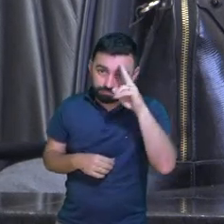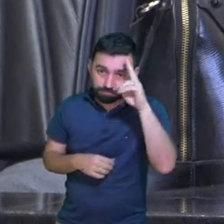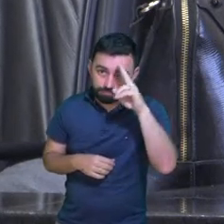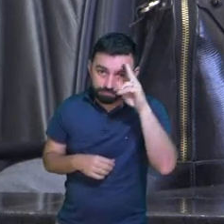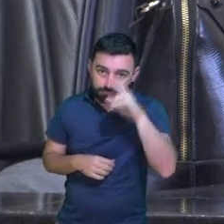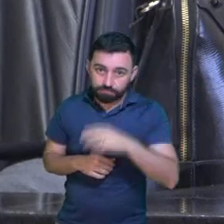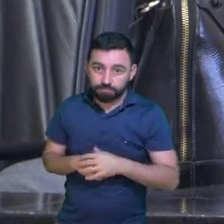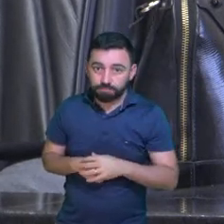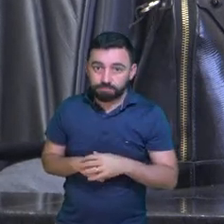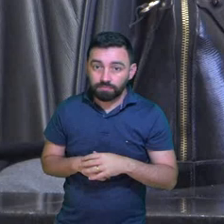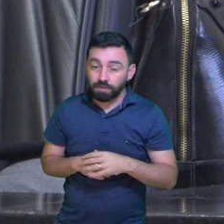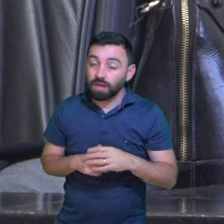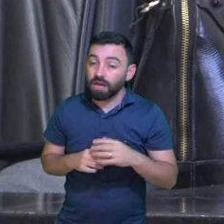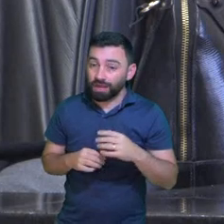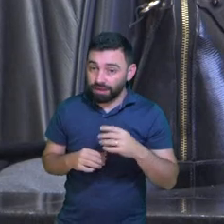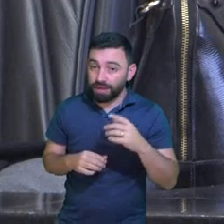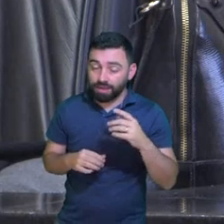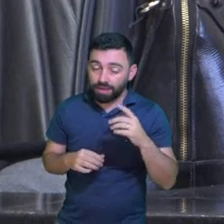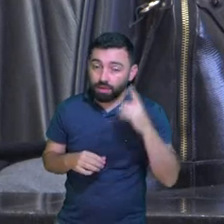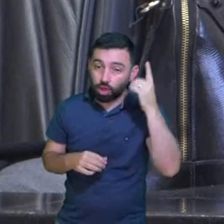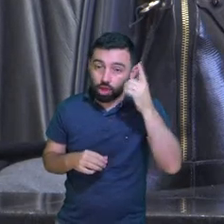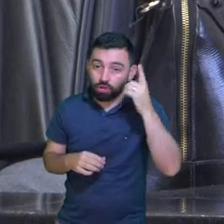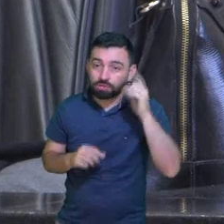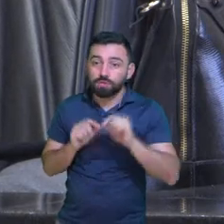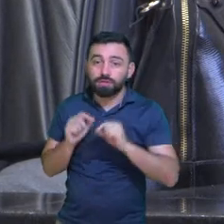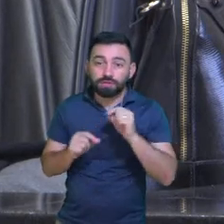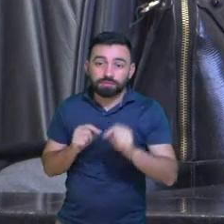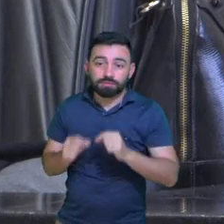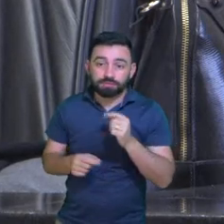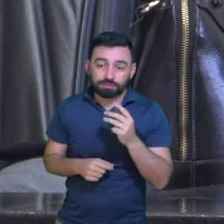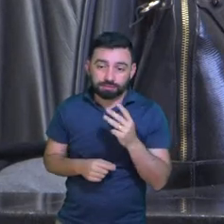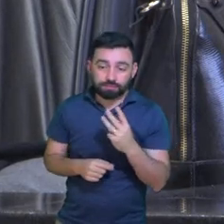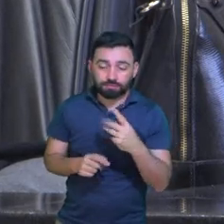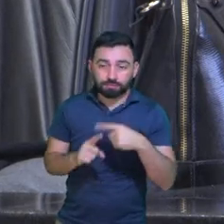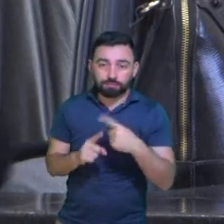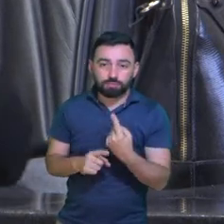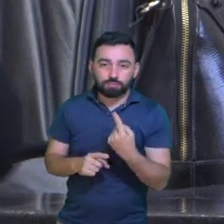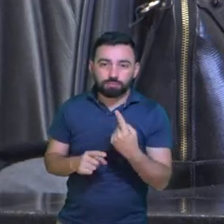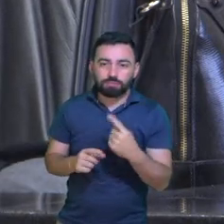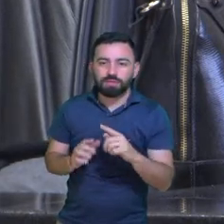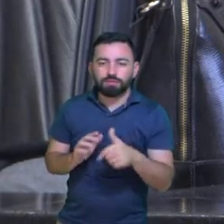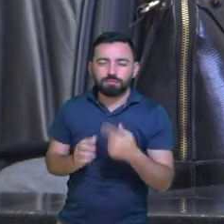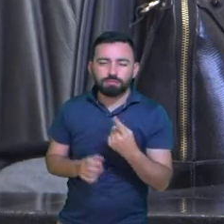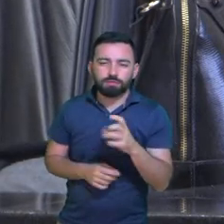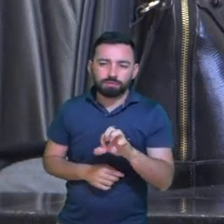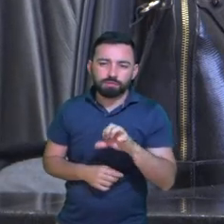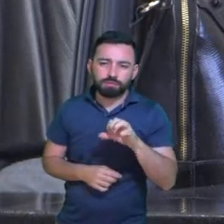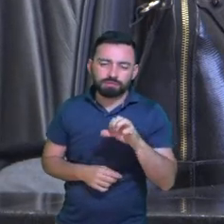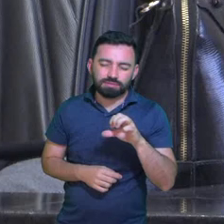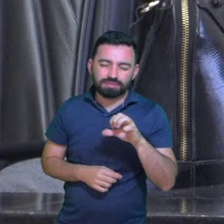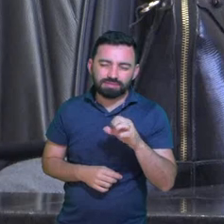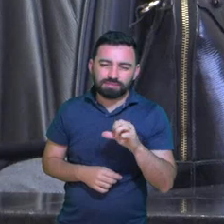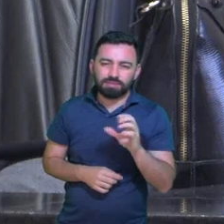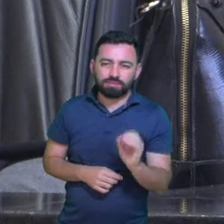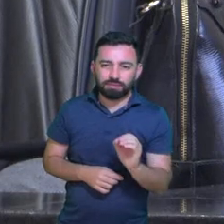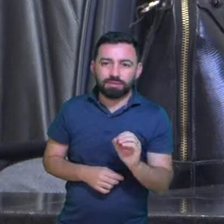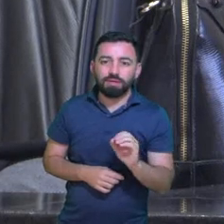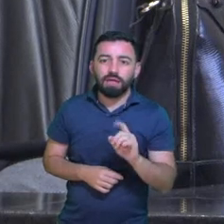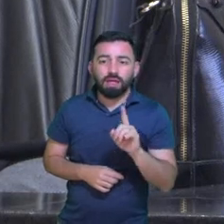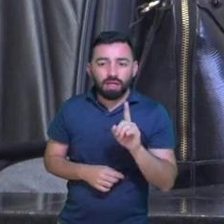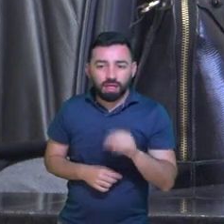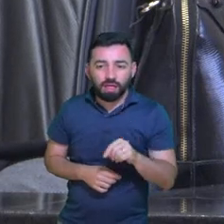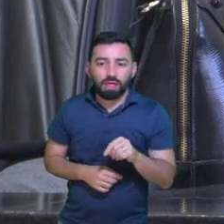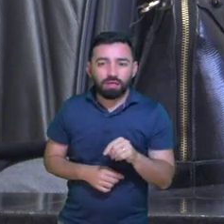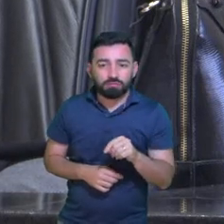atenção essa lógica de 1934 do 3 mais 1 em 1960 a gente tira os cursos da das